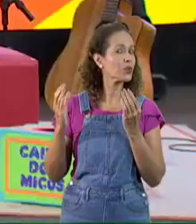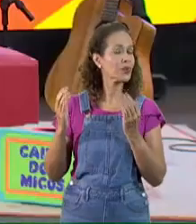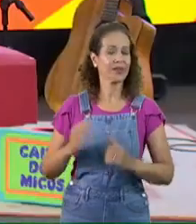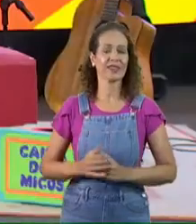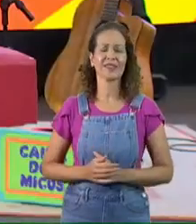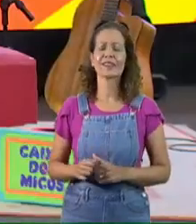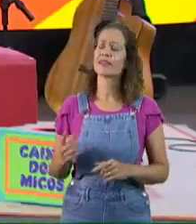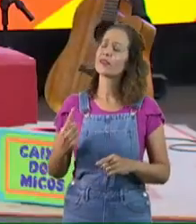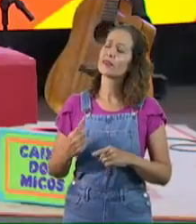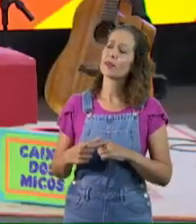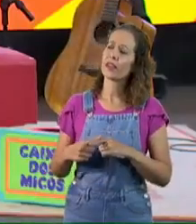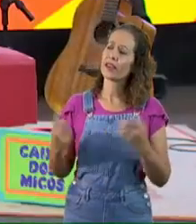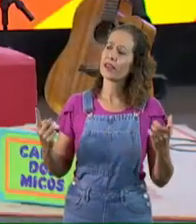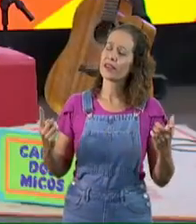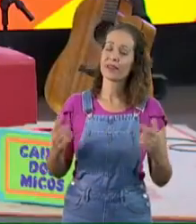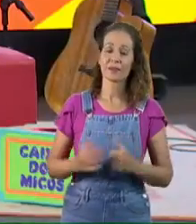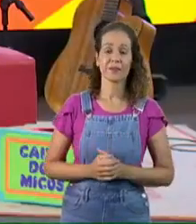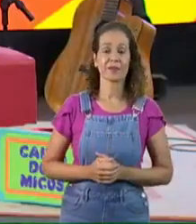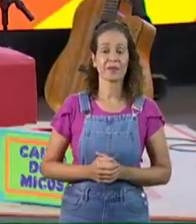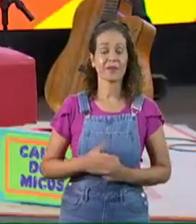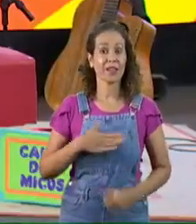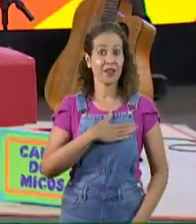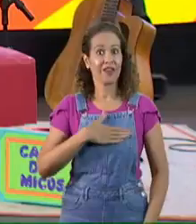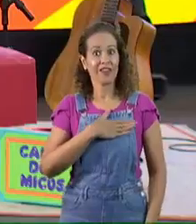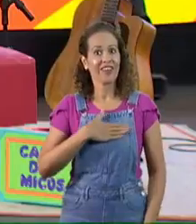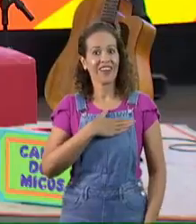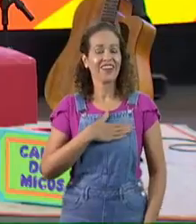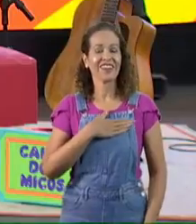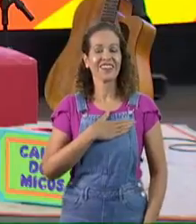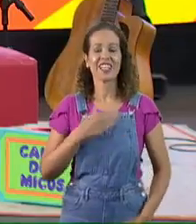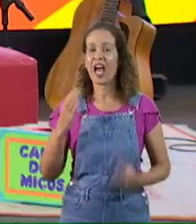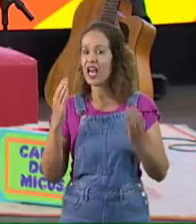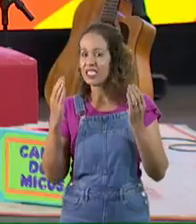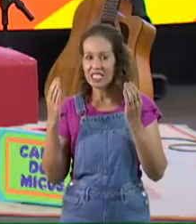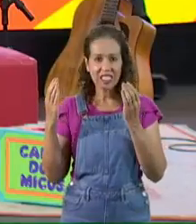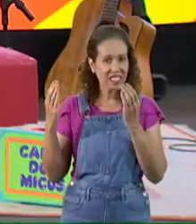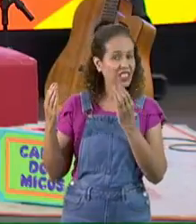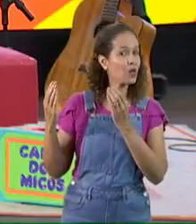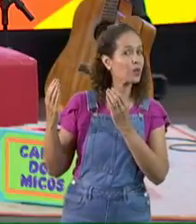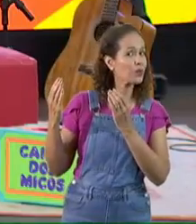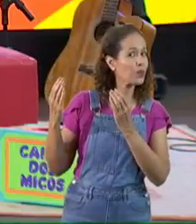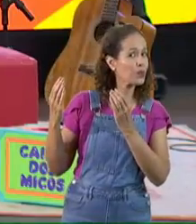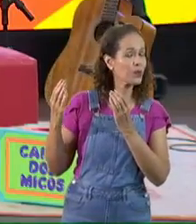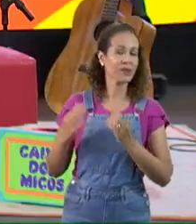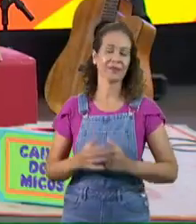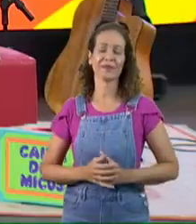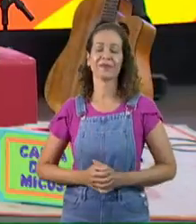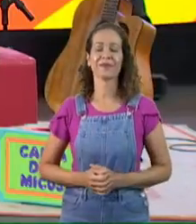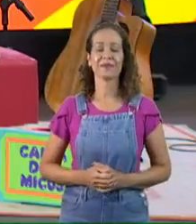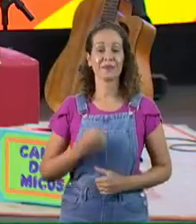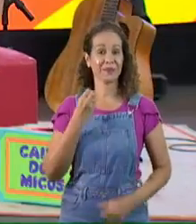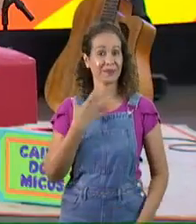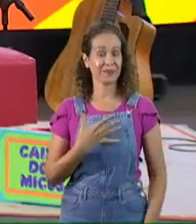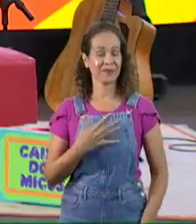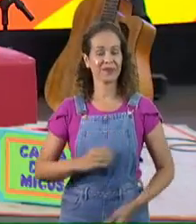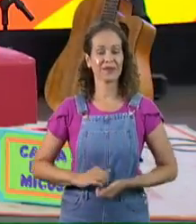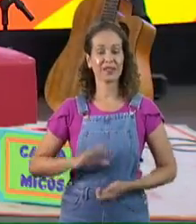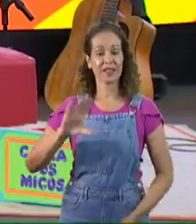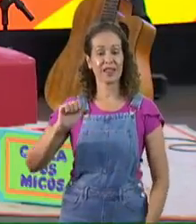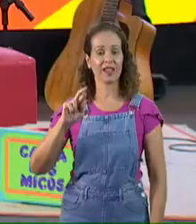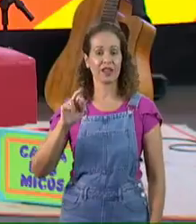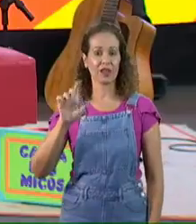quê? Que eu gosto da melancia. Você gosta de melancia? Muito bom. Vai, Carol.